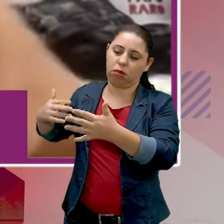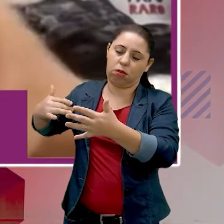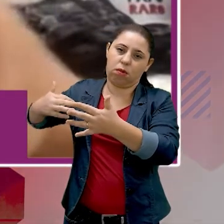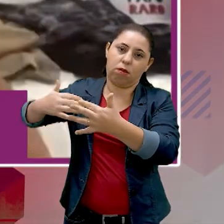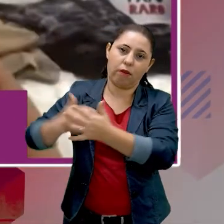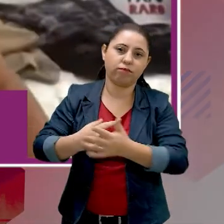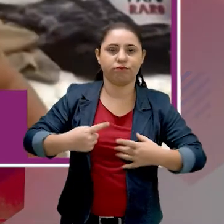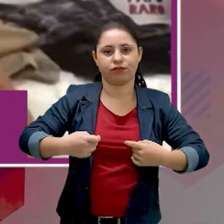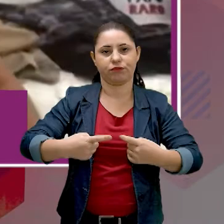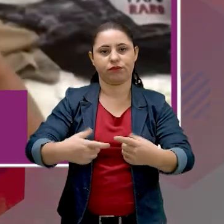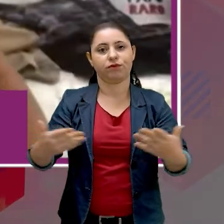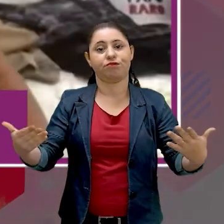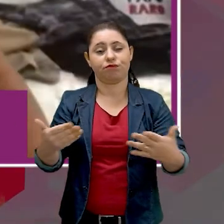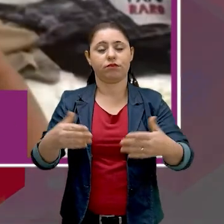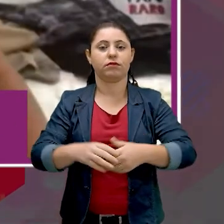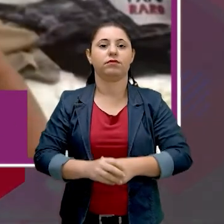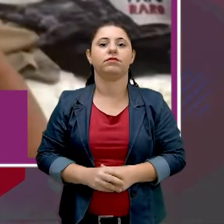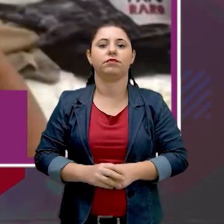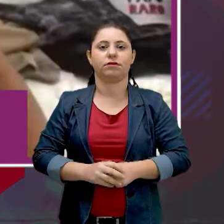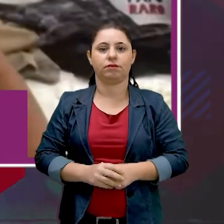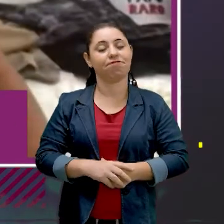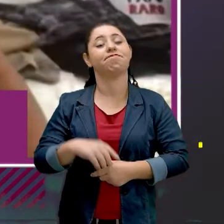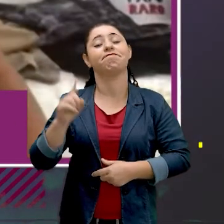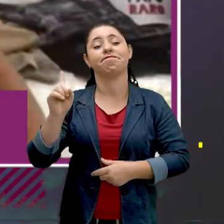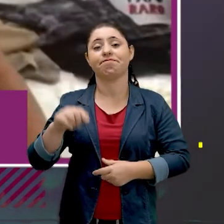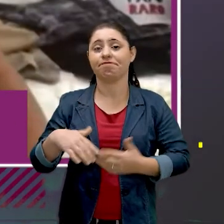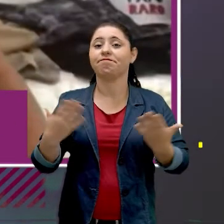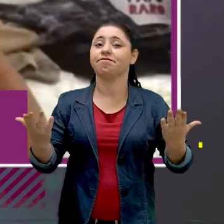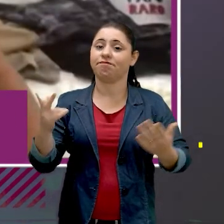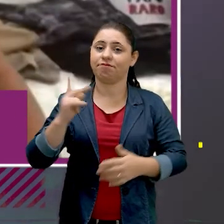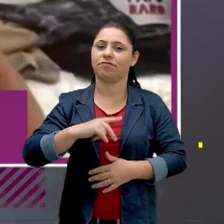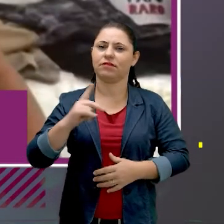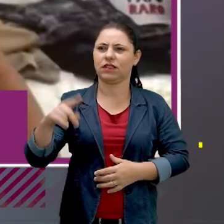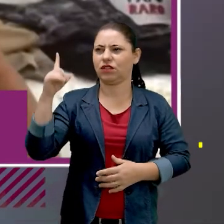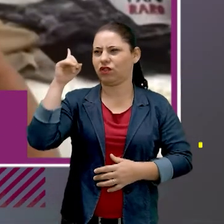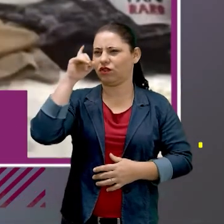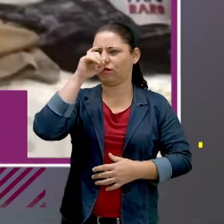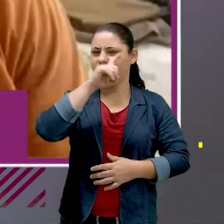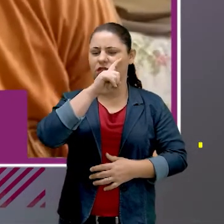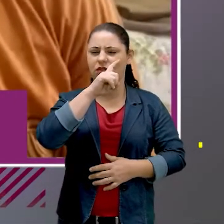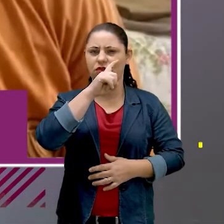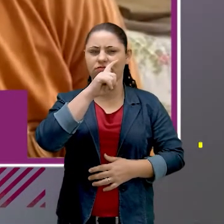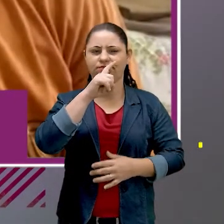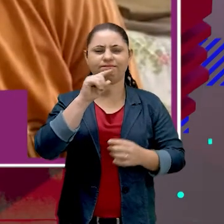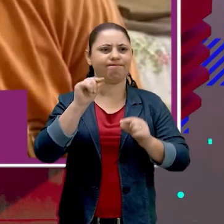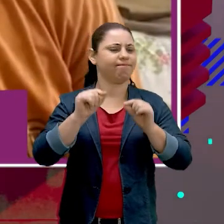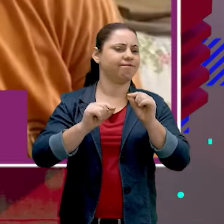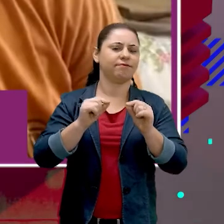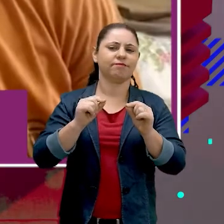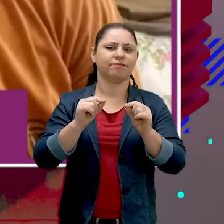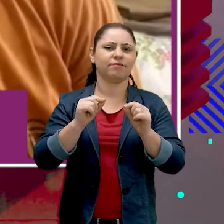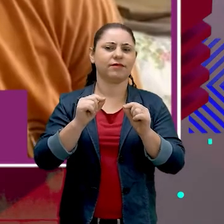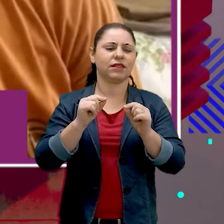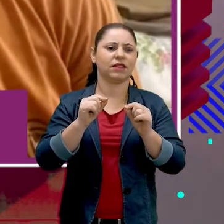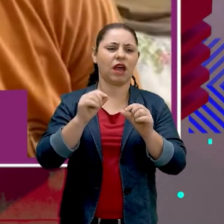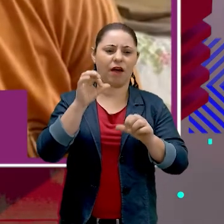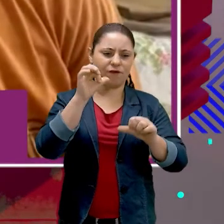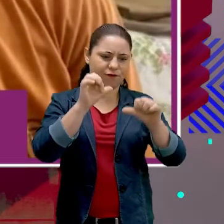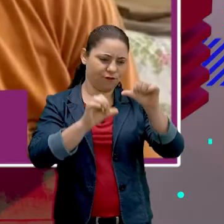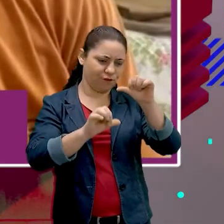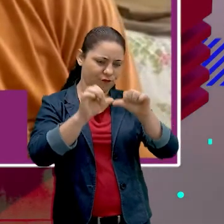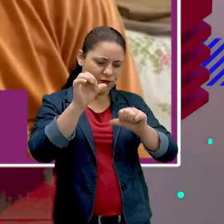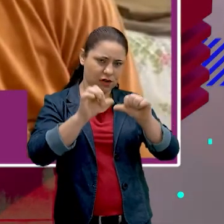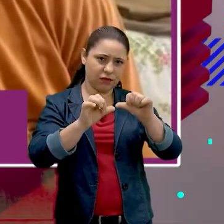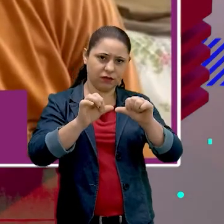até então. Pois é, professor, e é difícil, assim, a gente tentar avaliar friamente